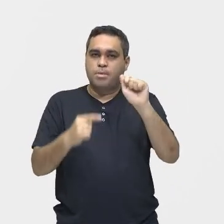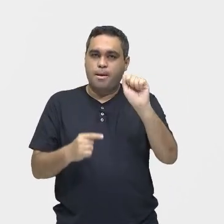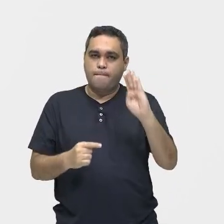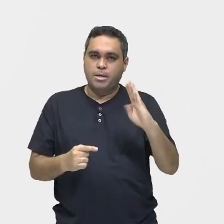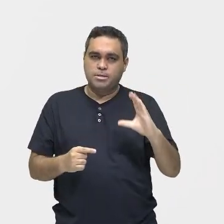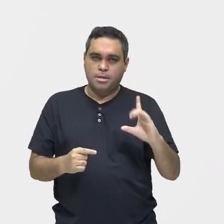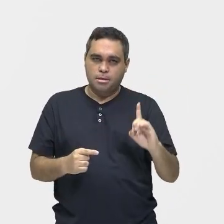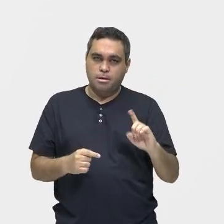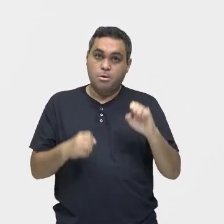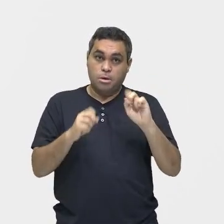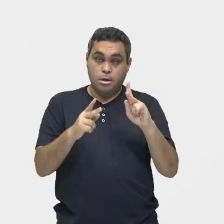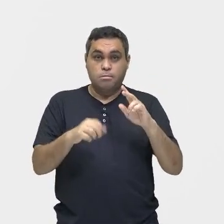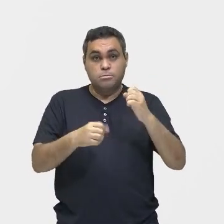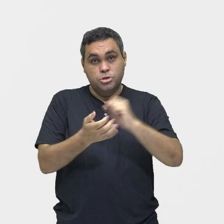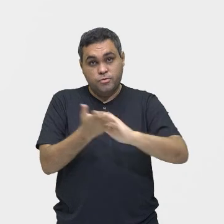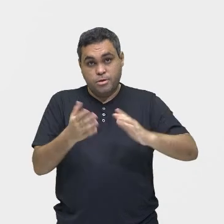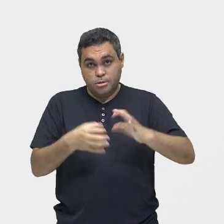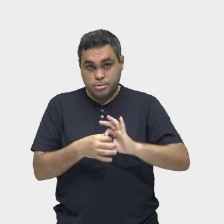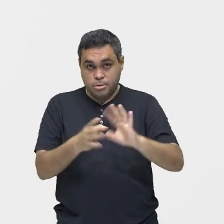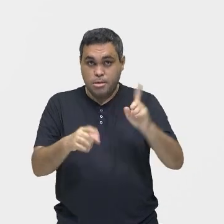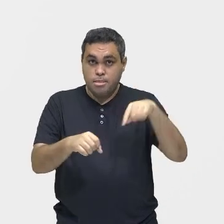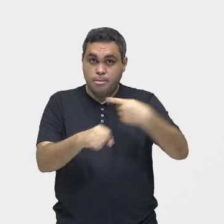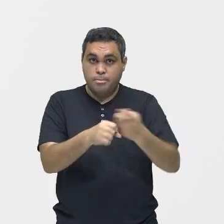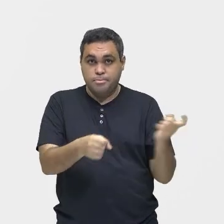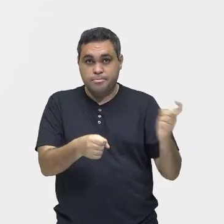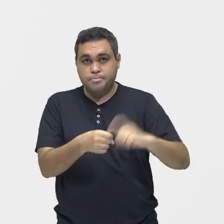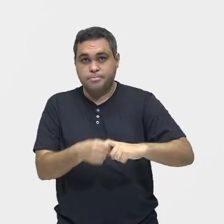Então, segue a atividade para vocês, daqui a pouquinho eu retorno.